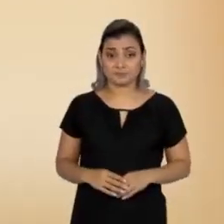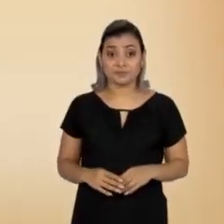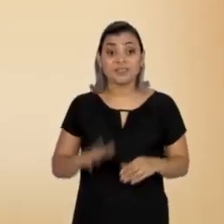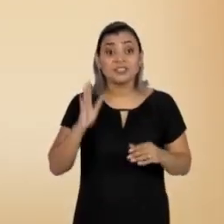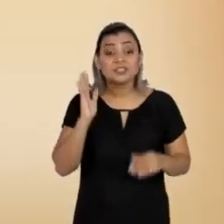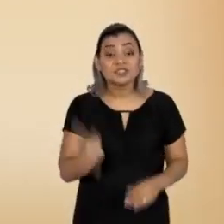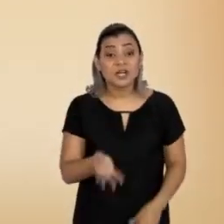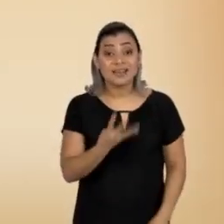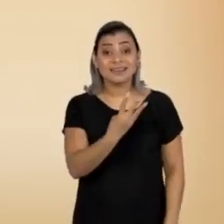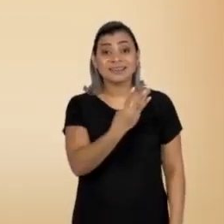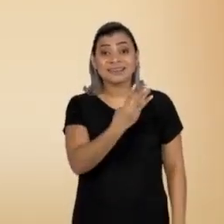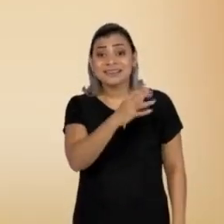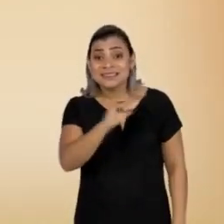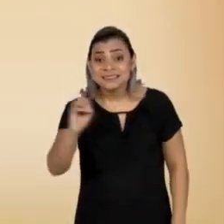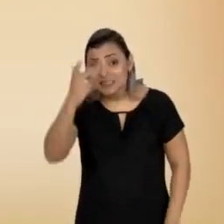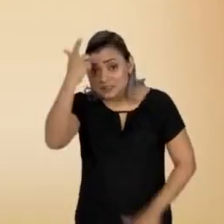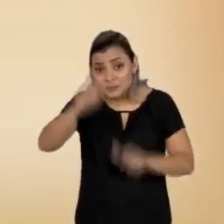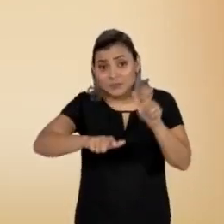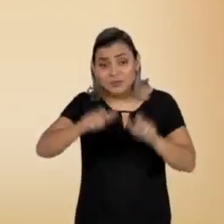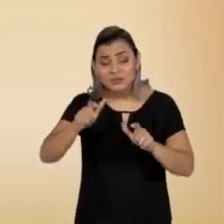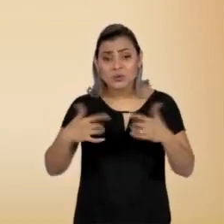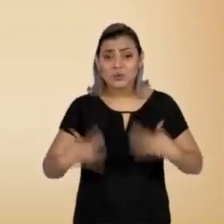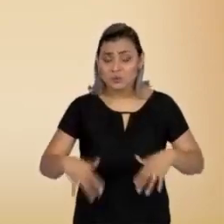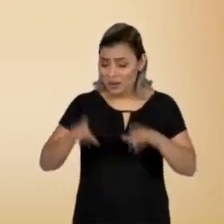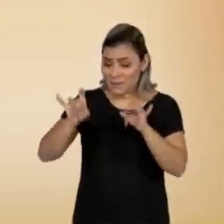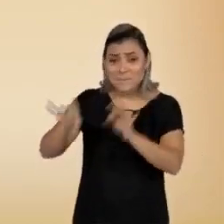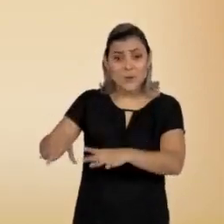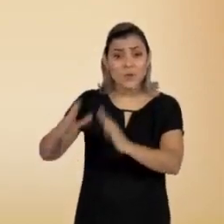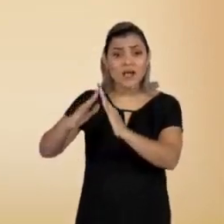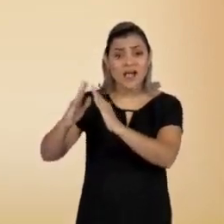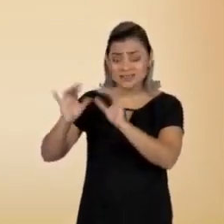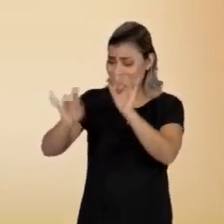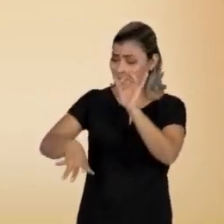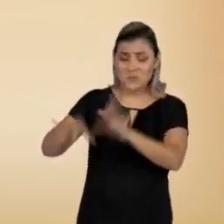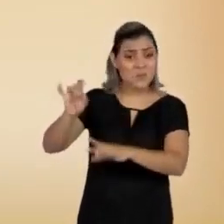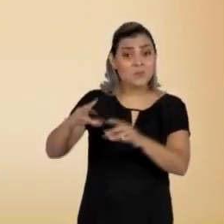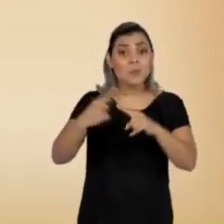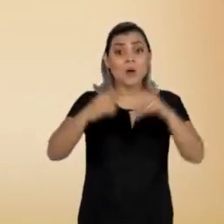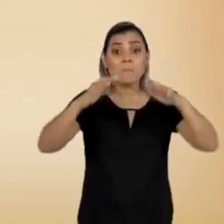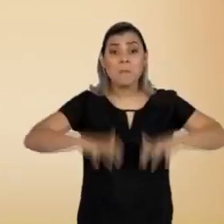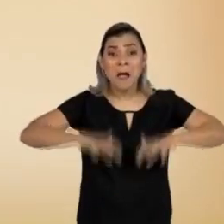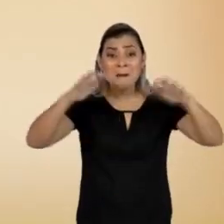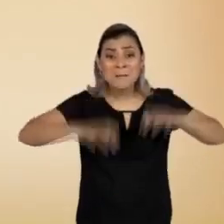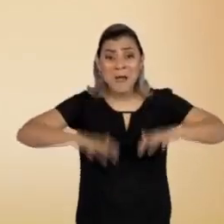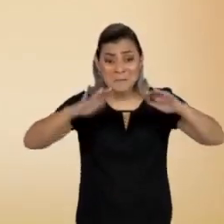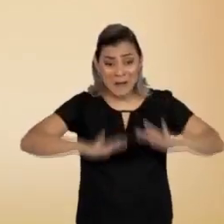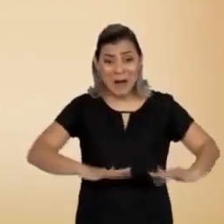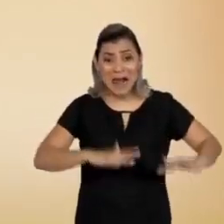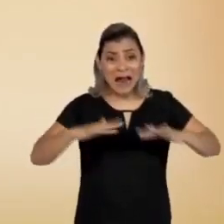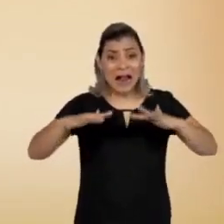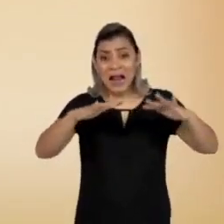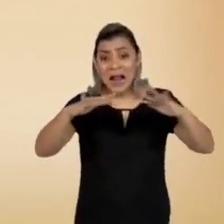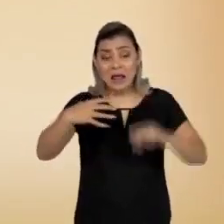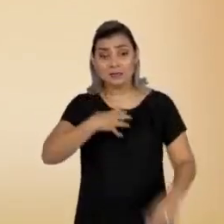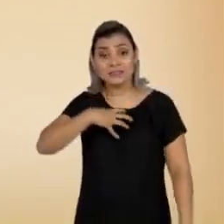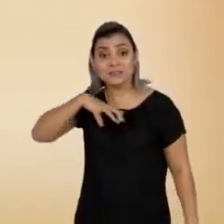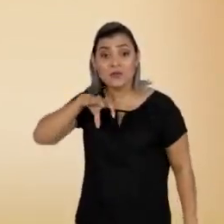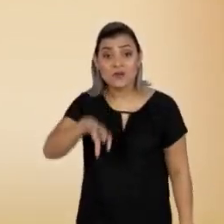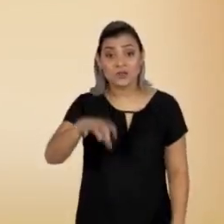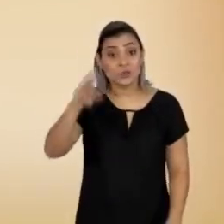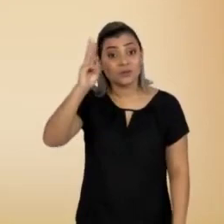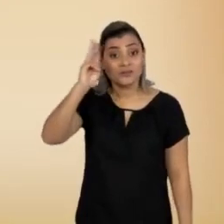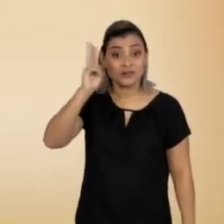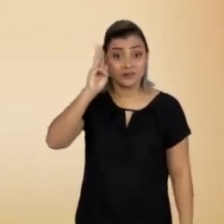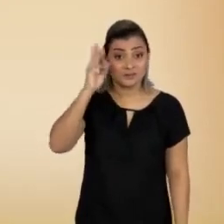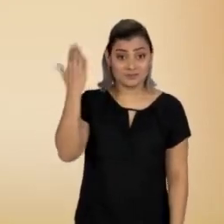Cerca de 300 pessoas tiveram que deixar suas casas por causa de um temporal que atingiu Salvador durante esta